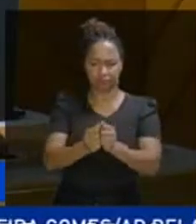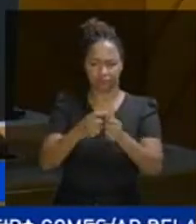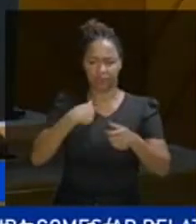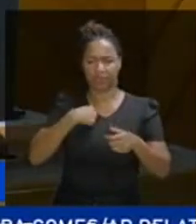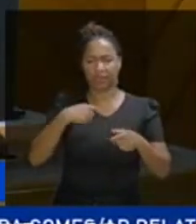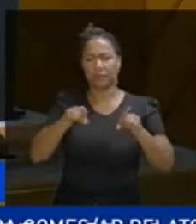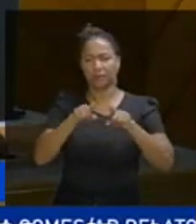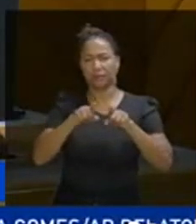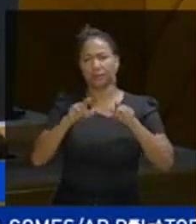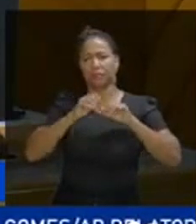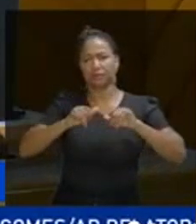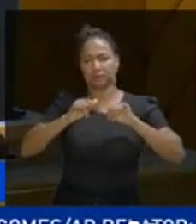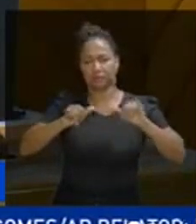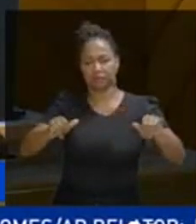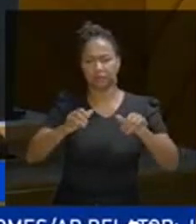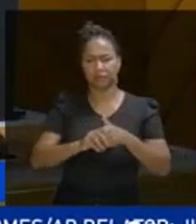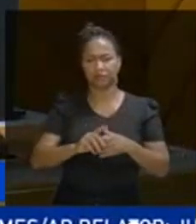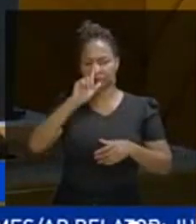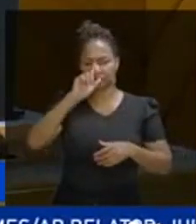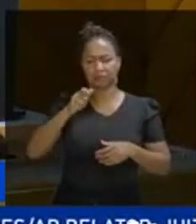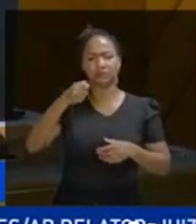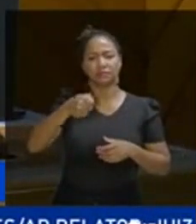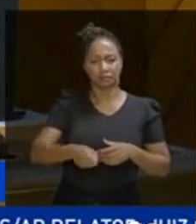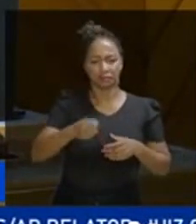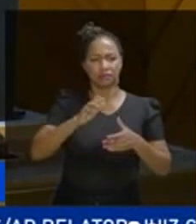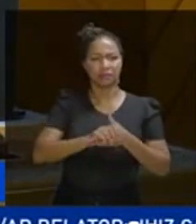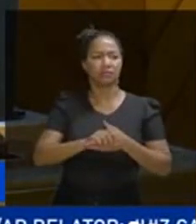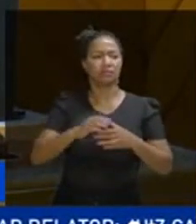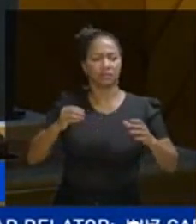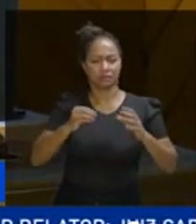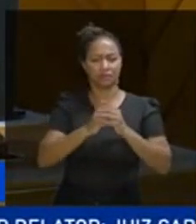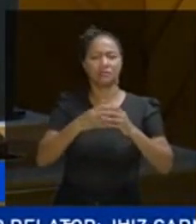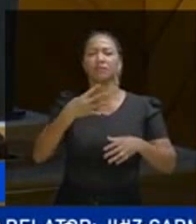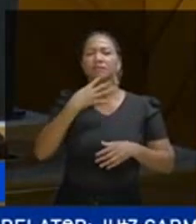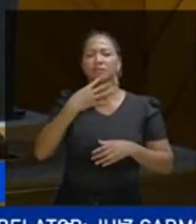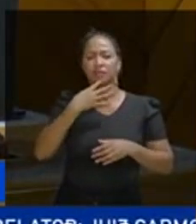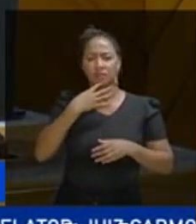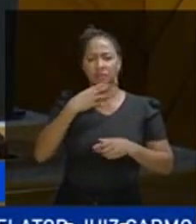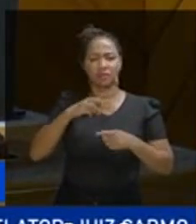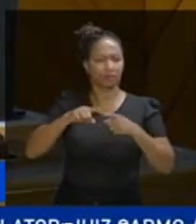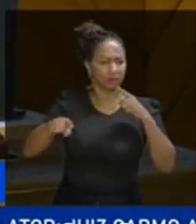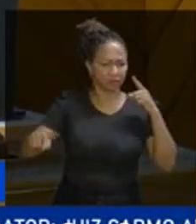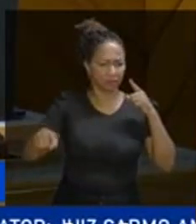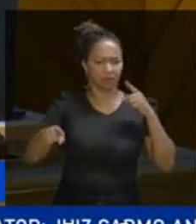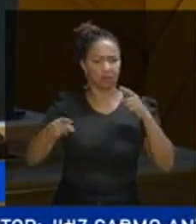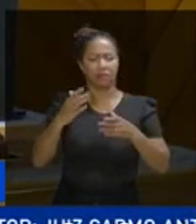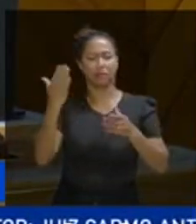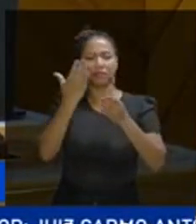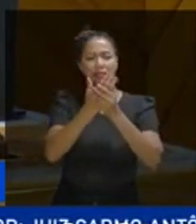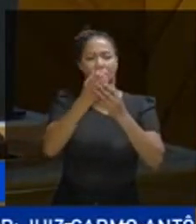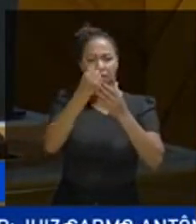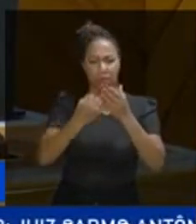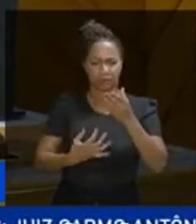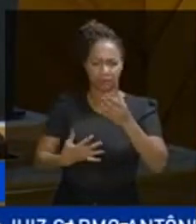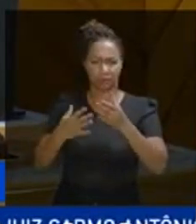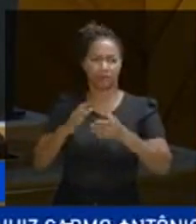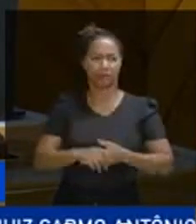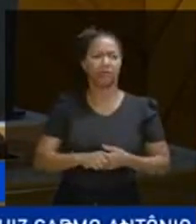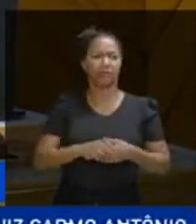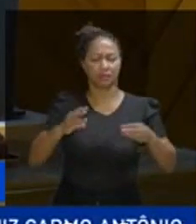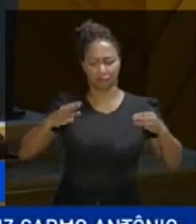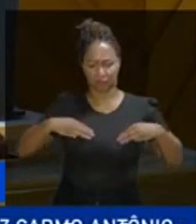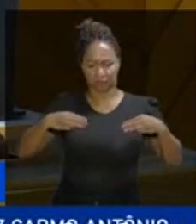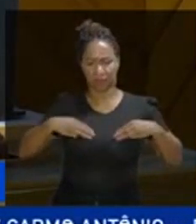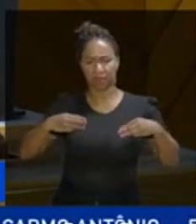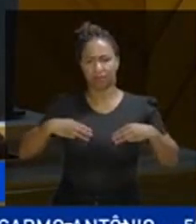também acompanho e proclamo. O Tribunal Regional Eleitoral do Amapá, por unanimidade, conheceu e rejeitou os embargos,